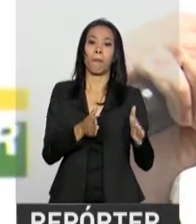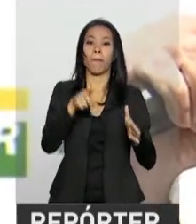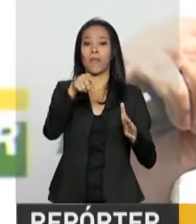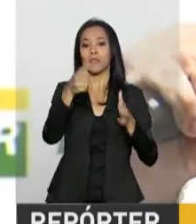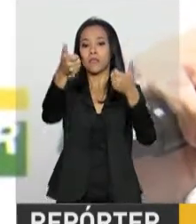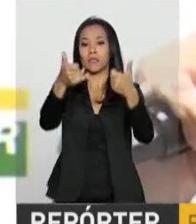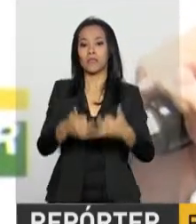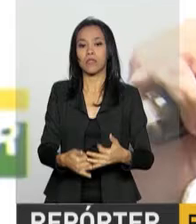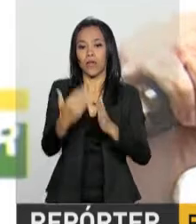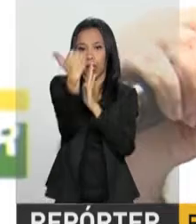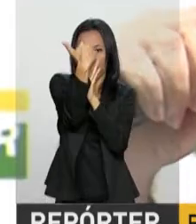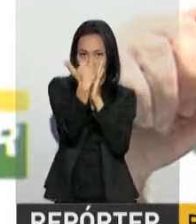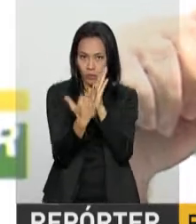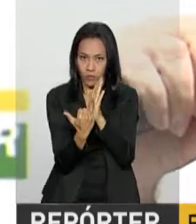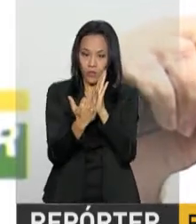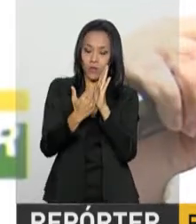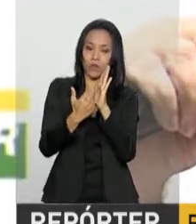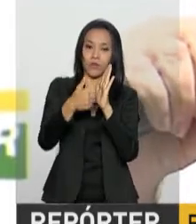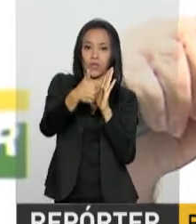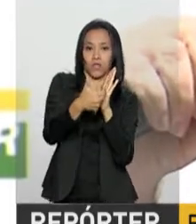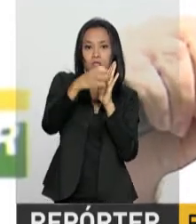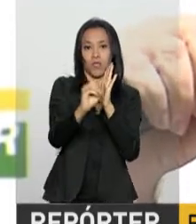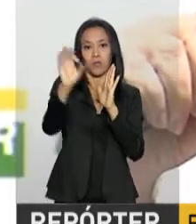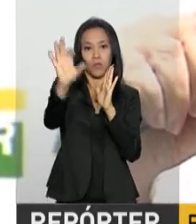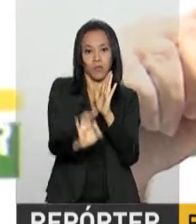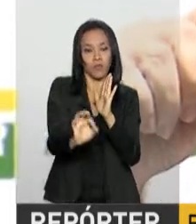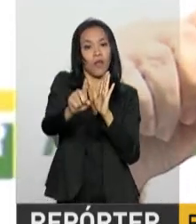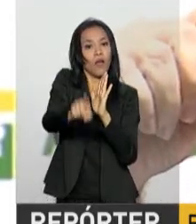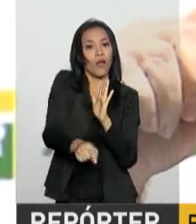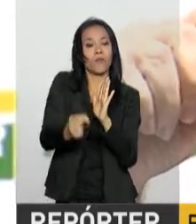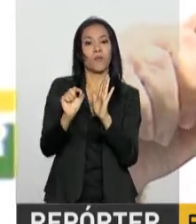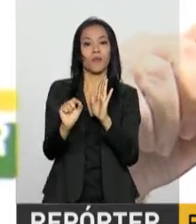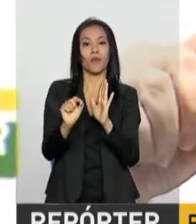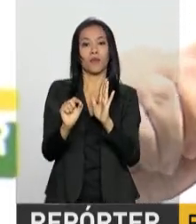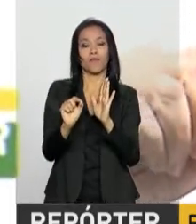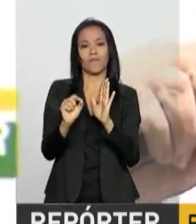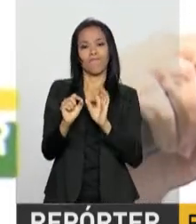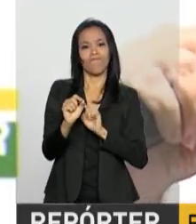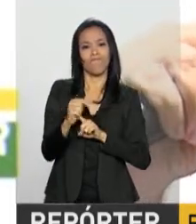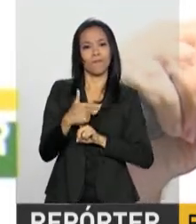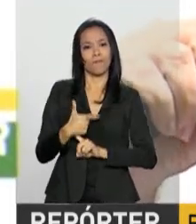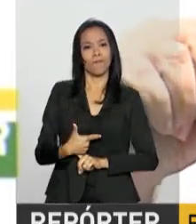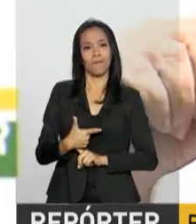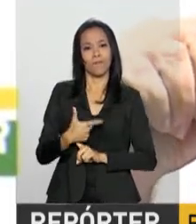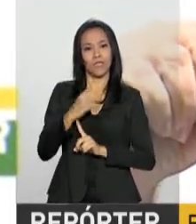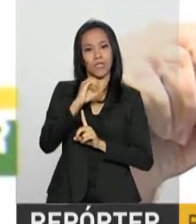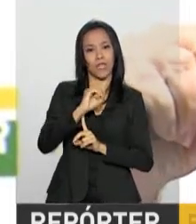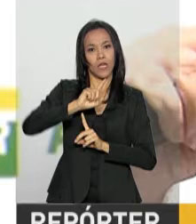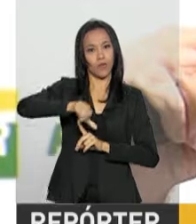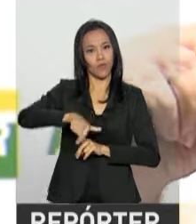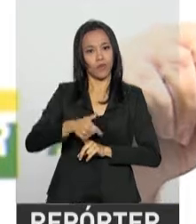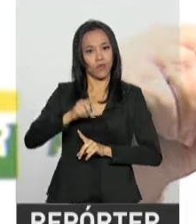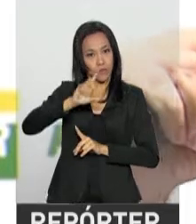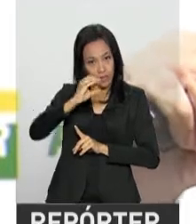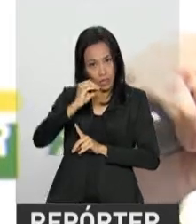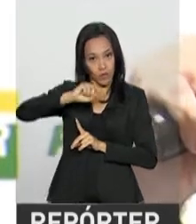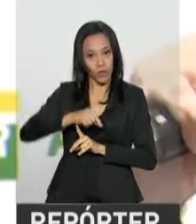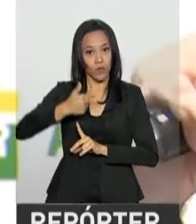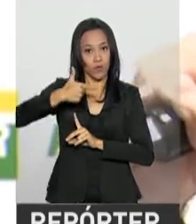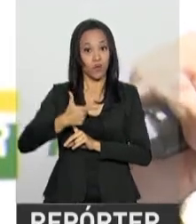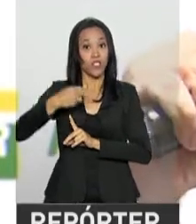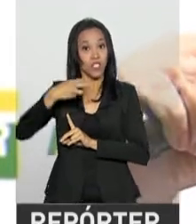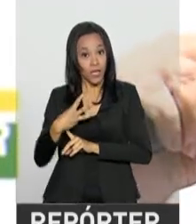representa uma redução média de 23 centavos por litro